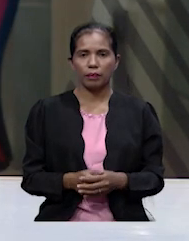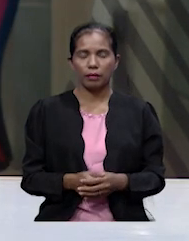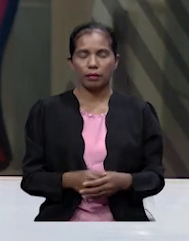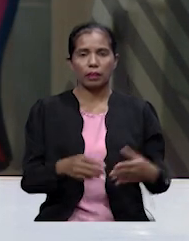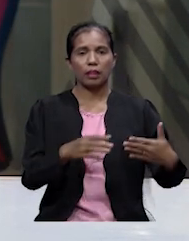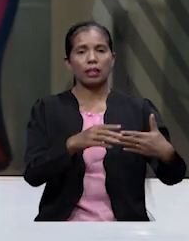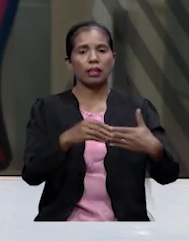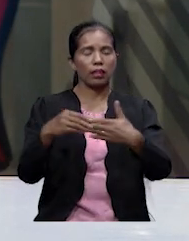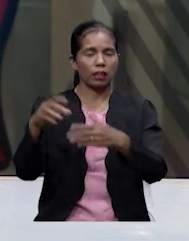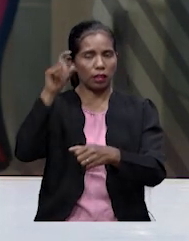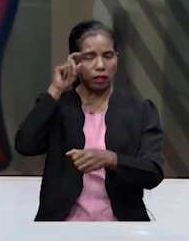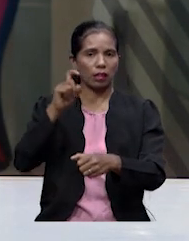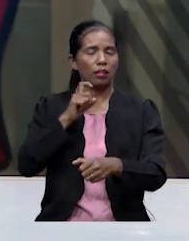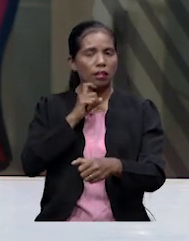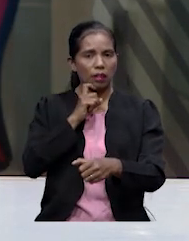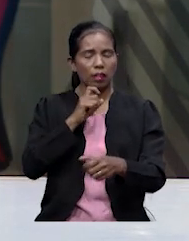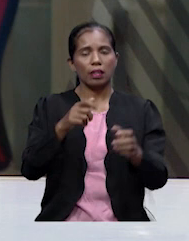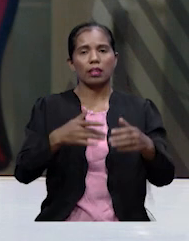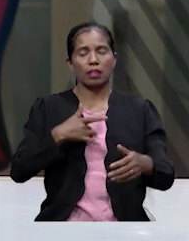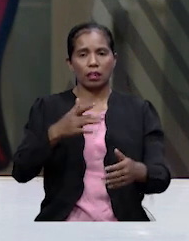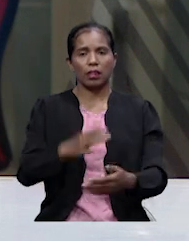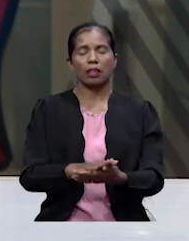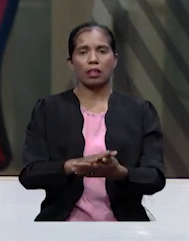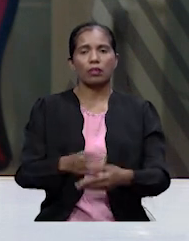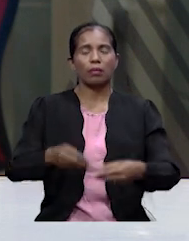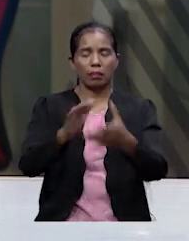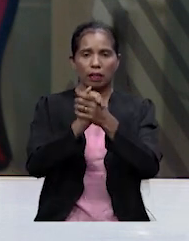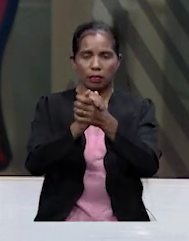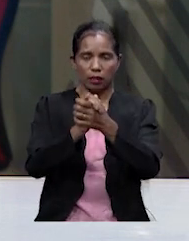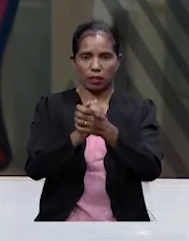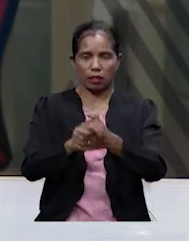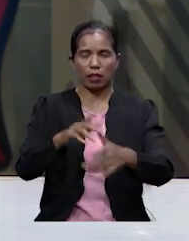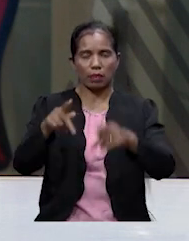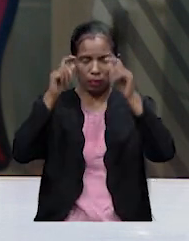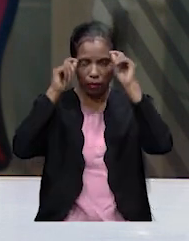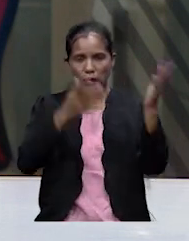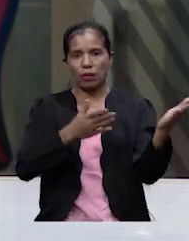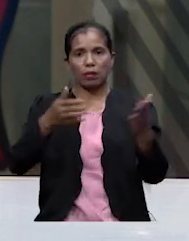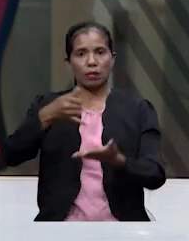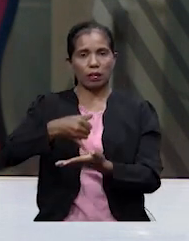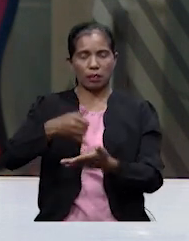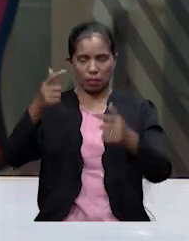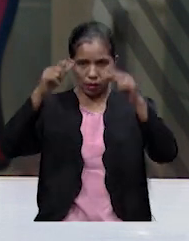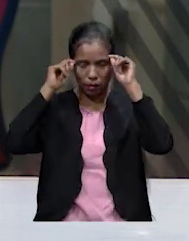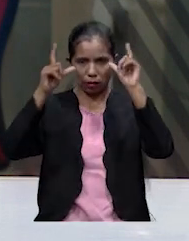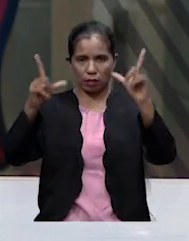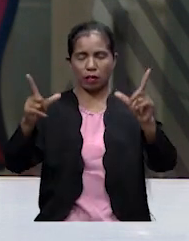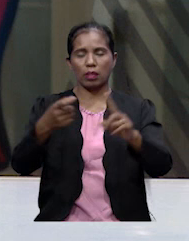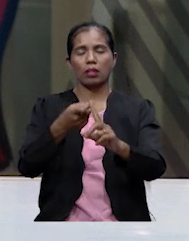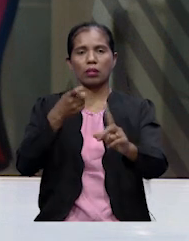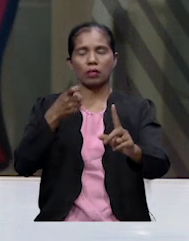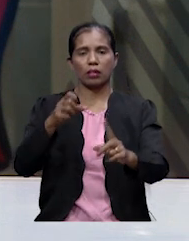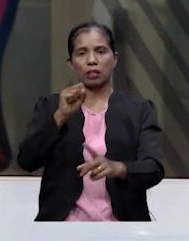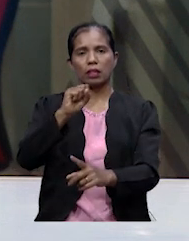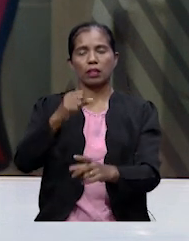líder nacional Kerala Sanana Gusmão aprecia a atleta timor-leste também lore medalha lima mais Timor-Leste no seu evento SEA